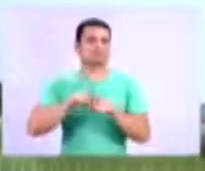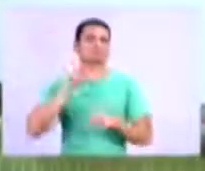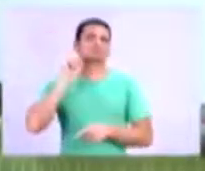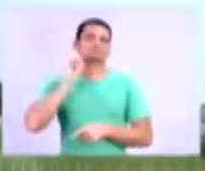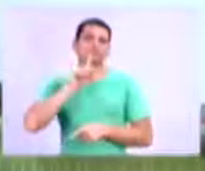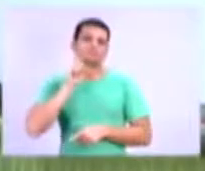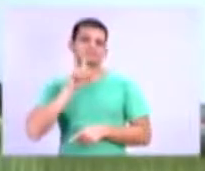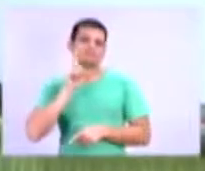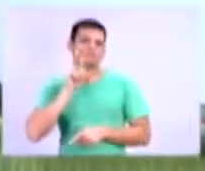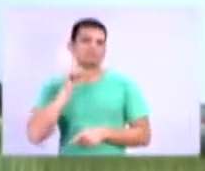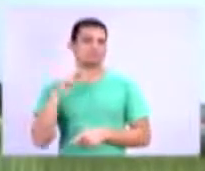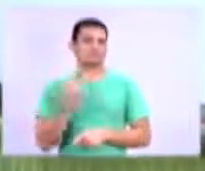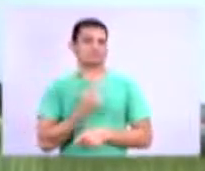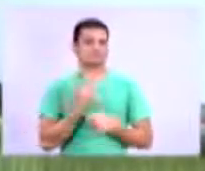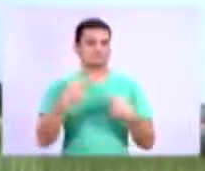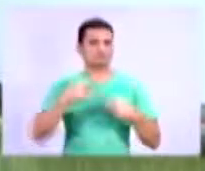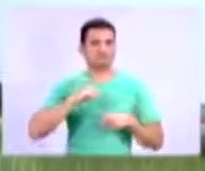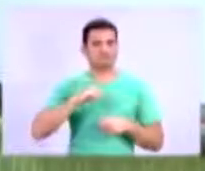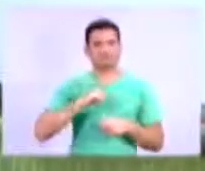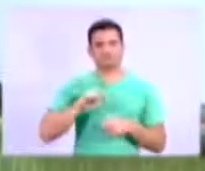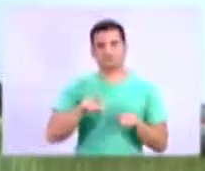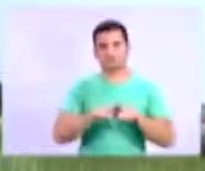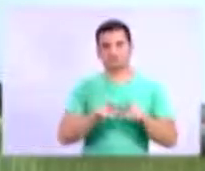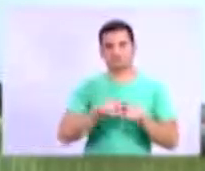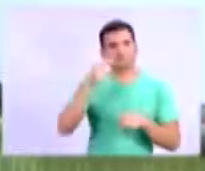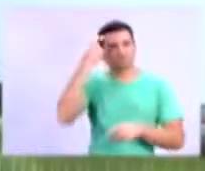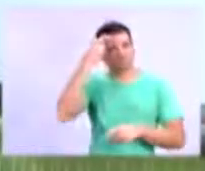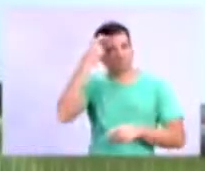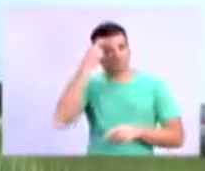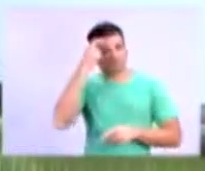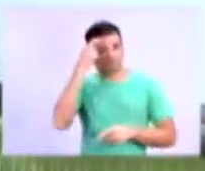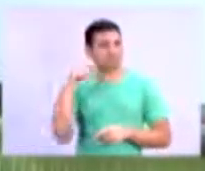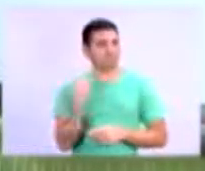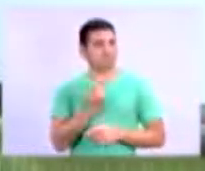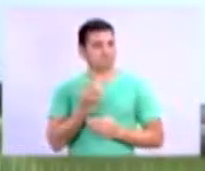Unidos, nós temos que ter também a consciência de que internamente nós